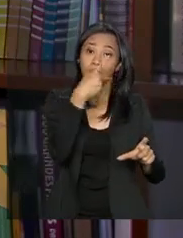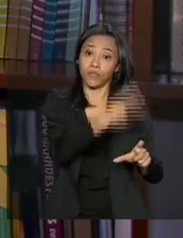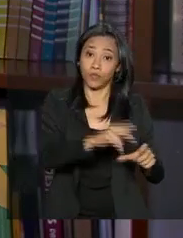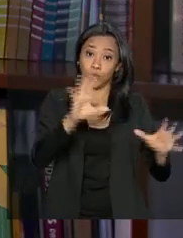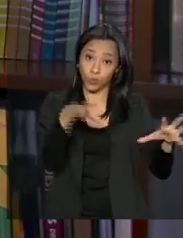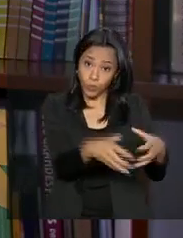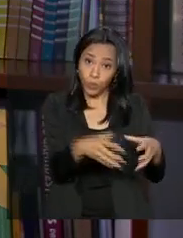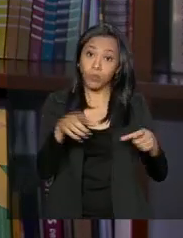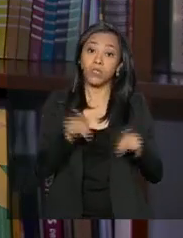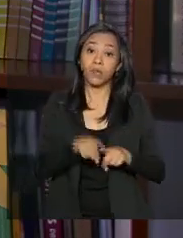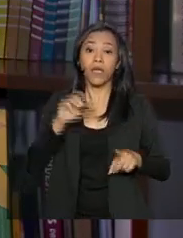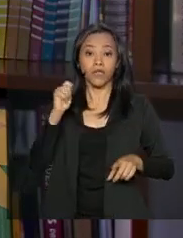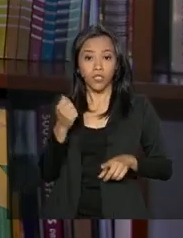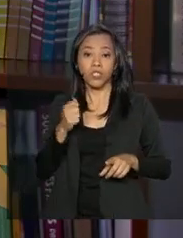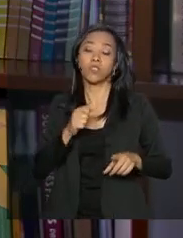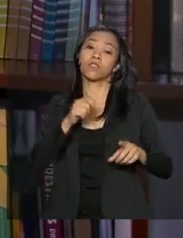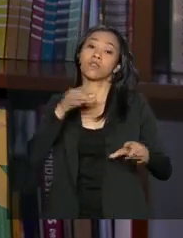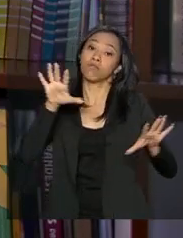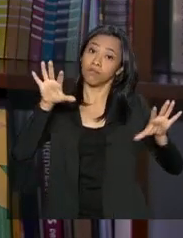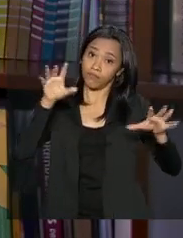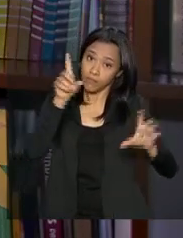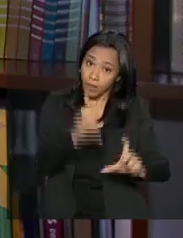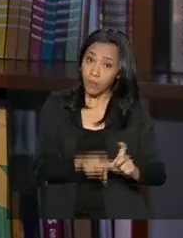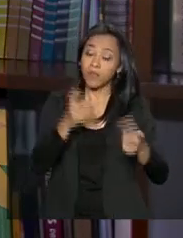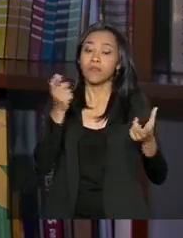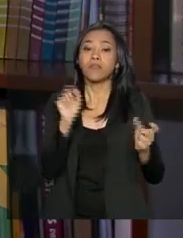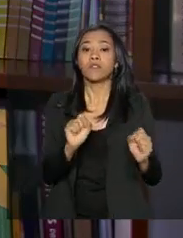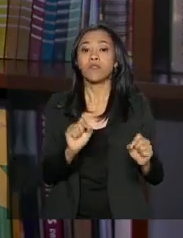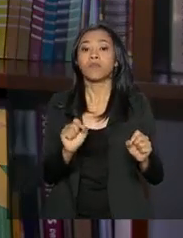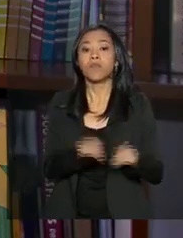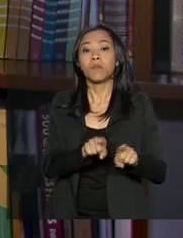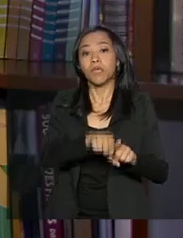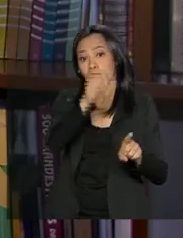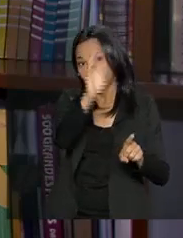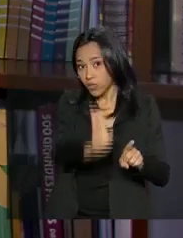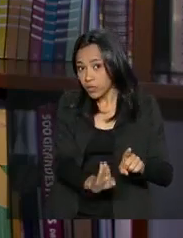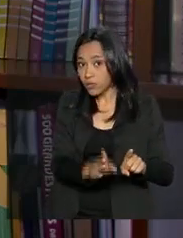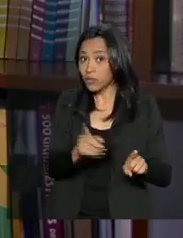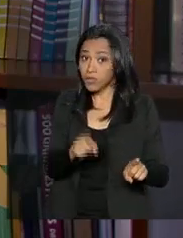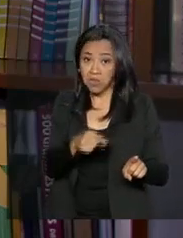do mercado brasileiro e elas não tem interesse algum em retrocesso